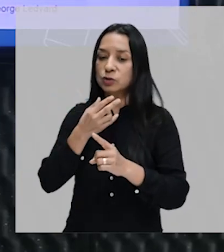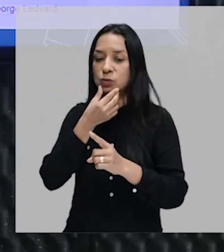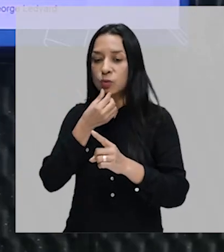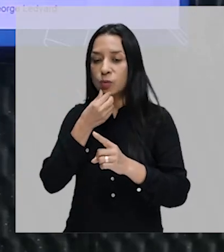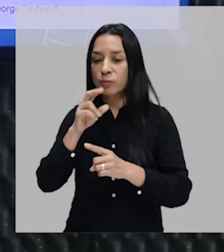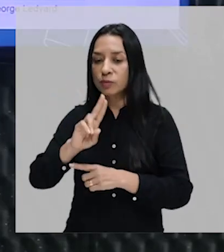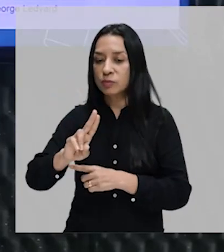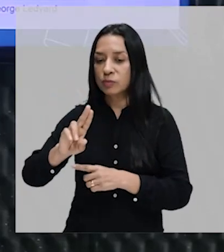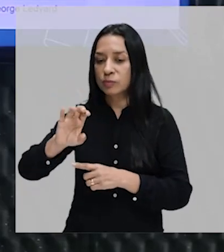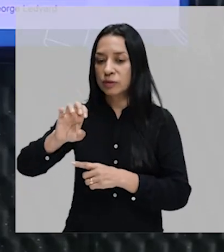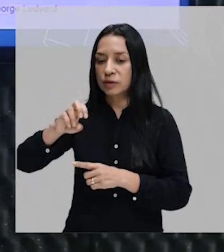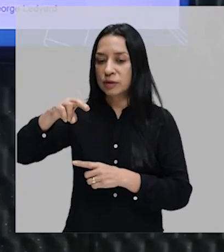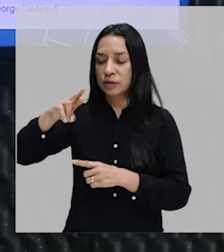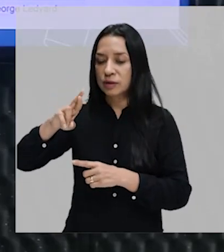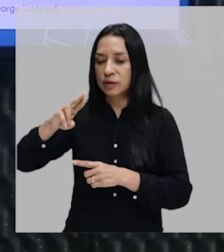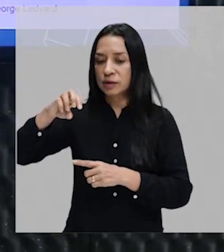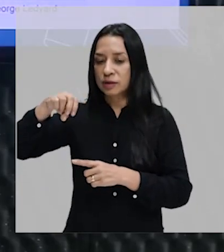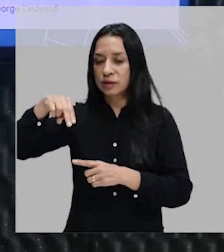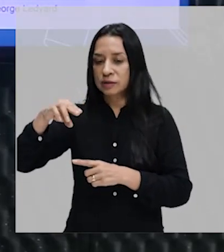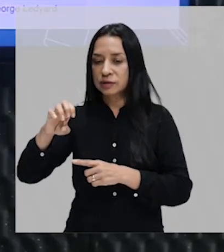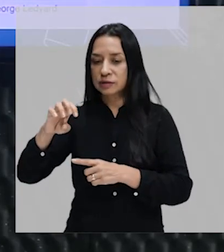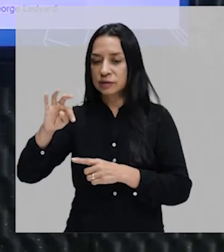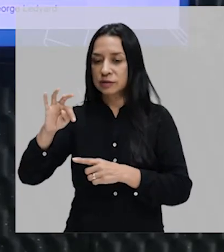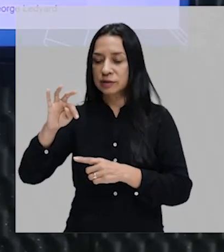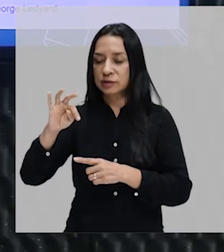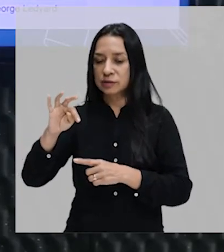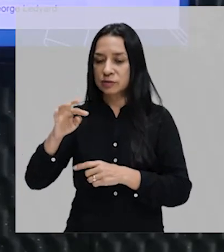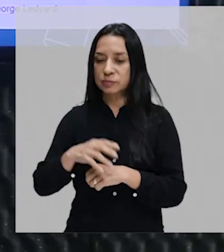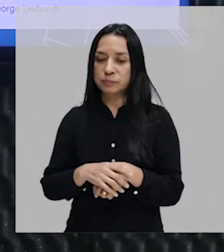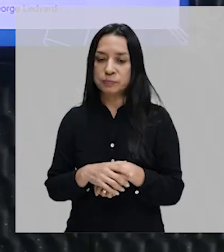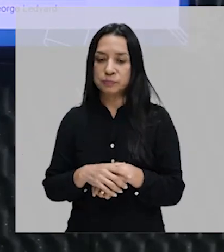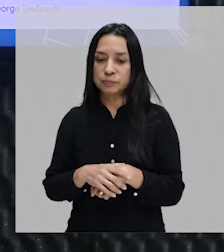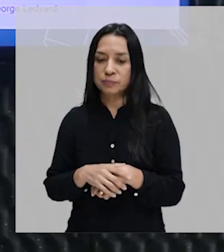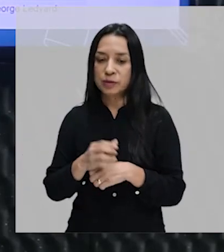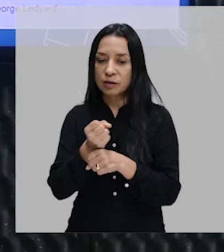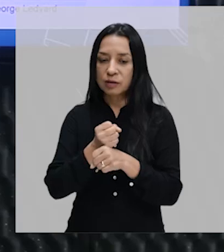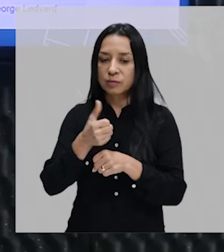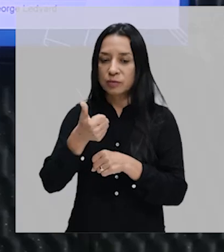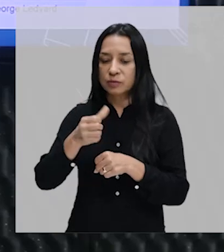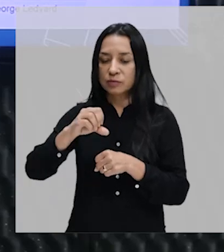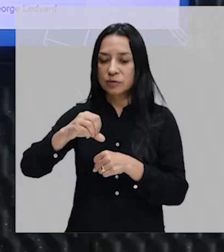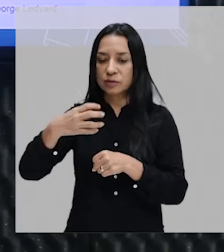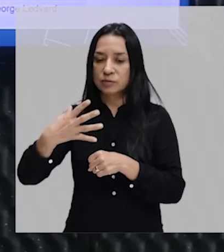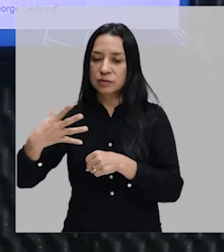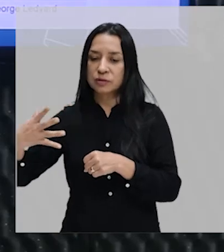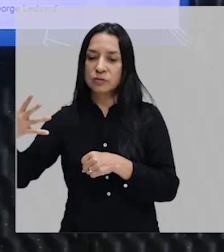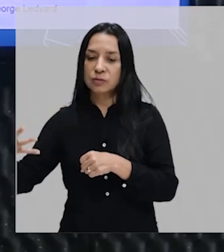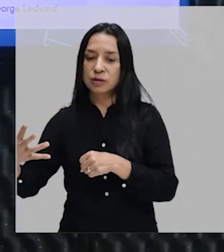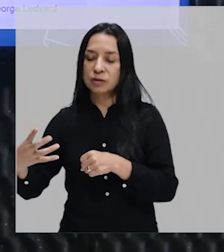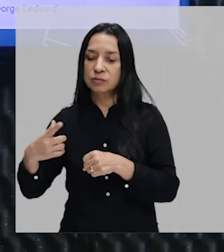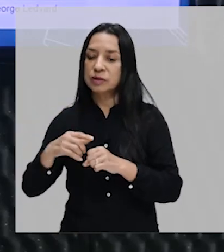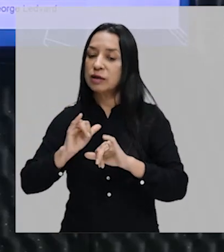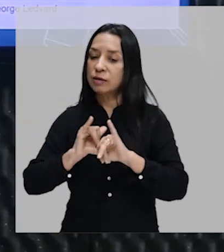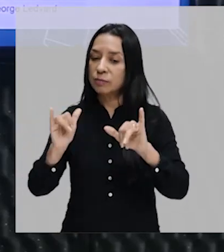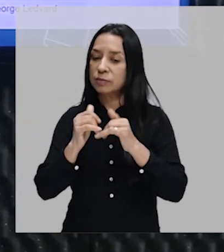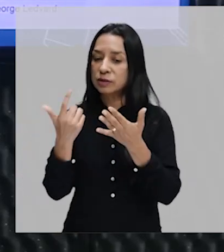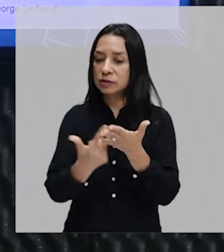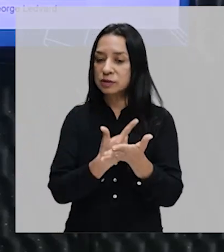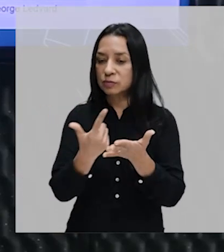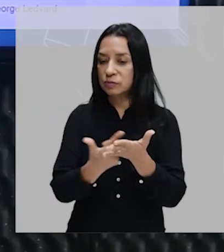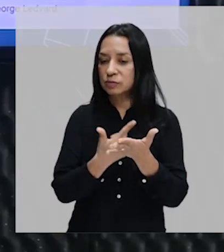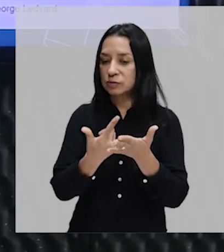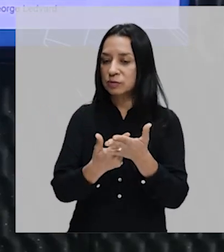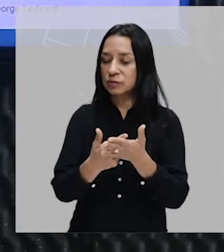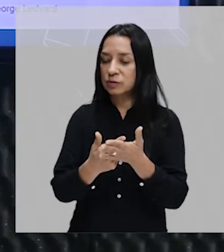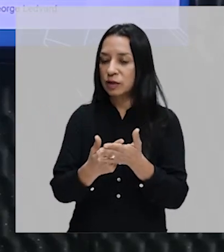em 1944, ocorreu uma publicação do livro Velocidade e Padrão em Evolução, de George